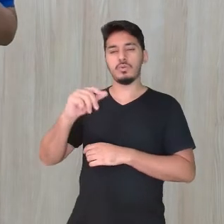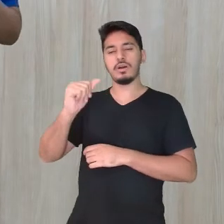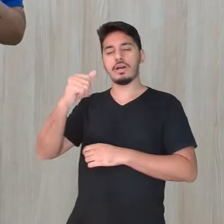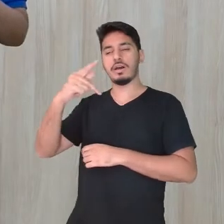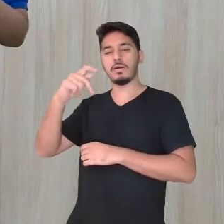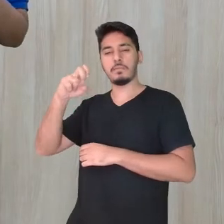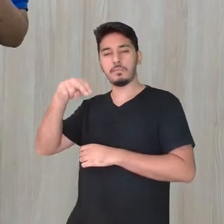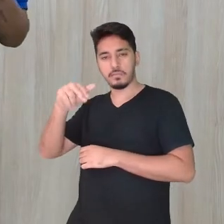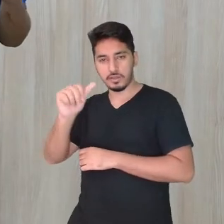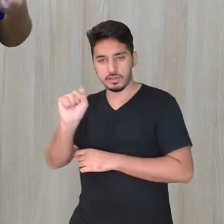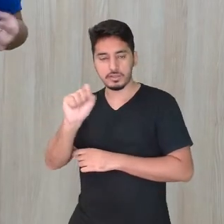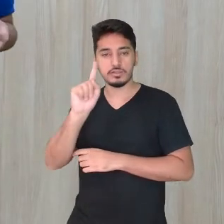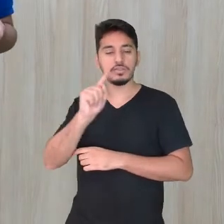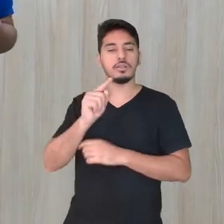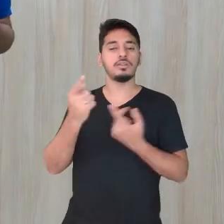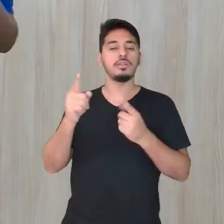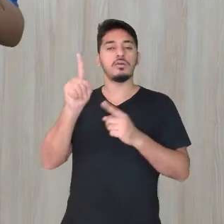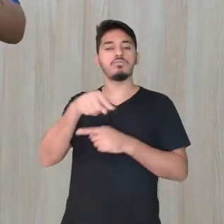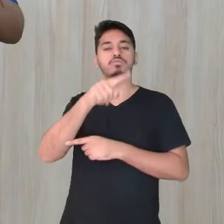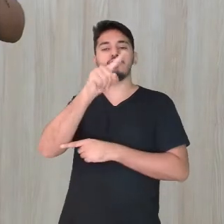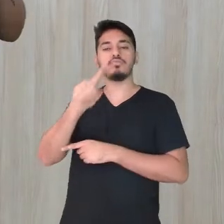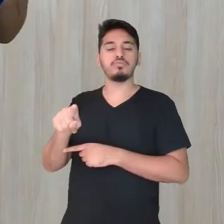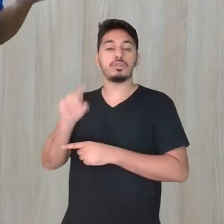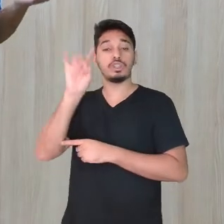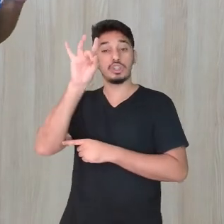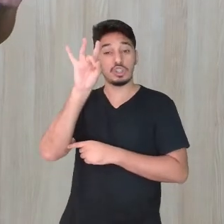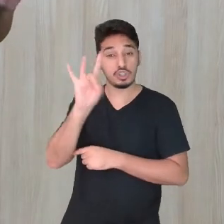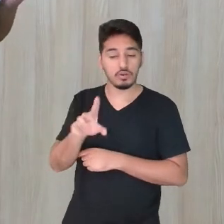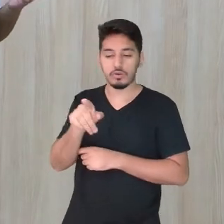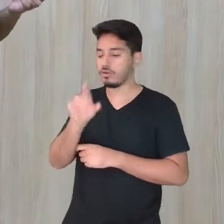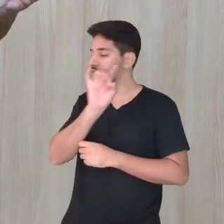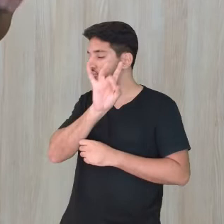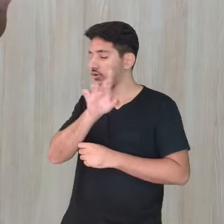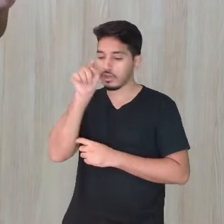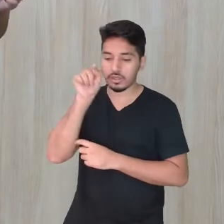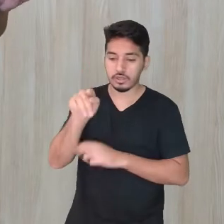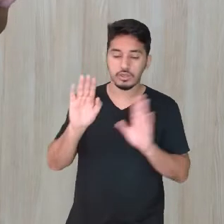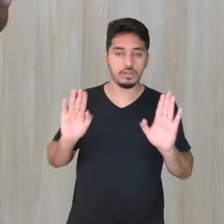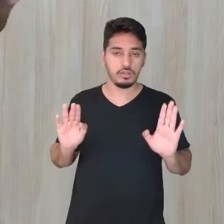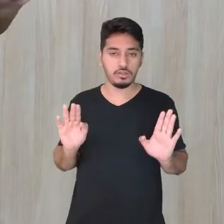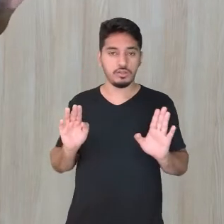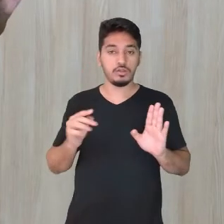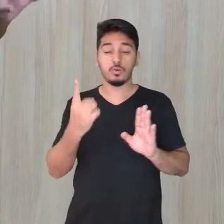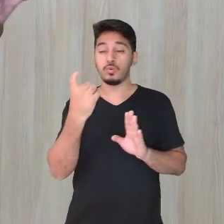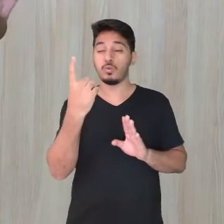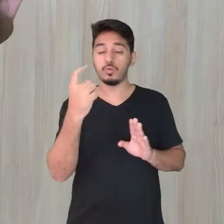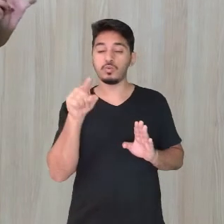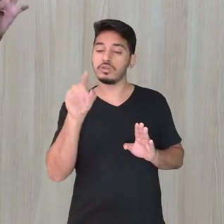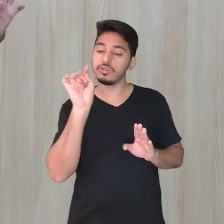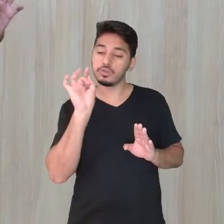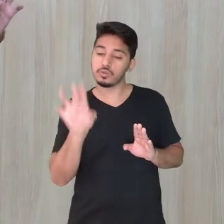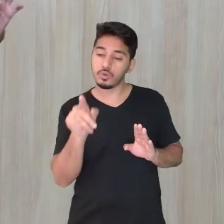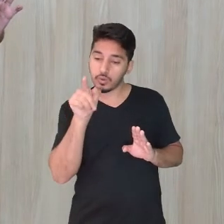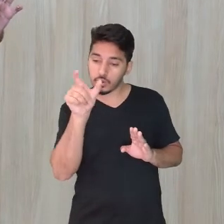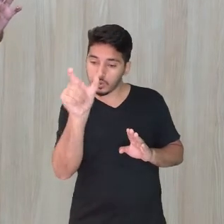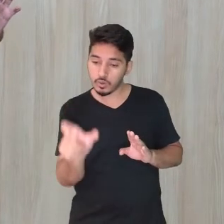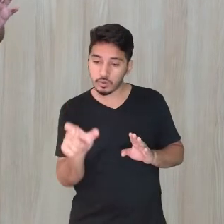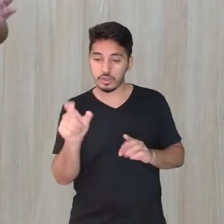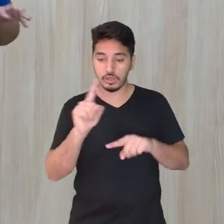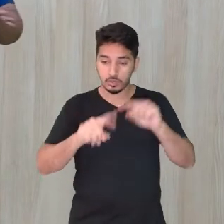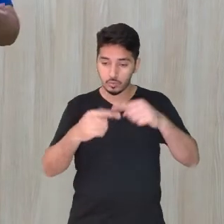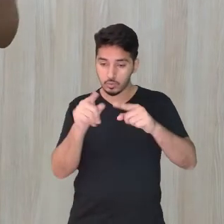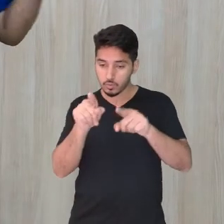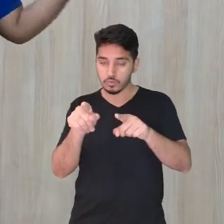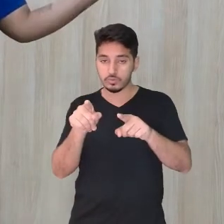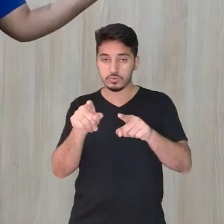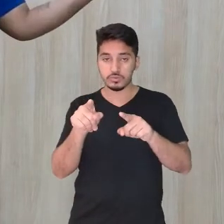uma ideia de exclusão. É de somente, é de só, apenas, única e exclusivamente aquela coisa. Então,